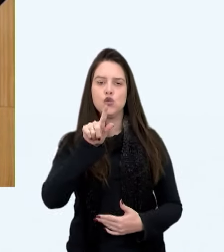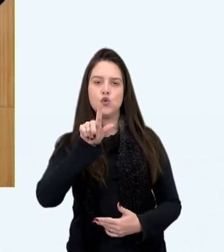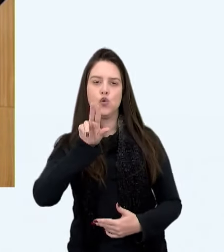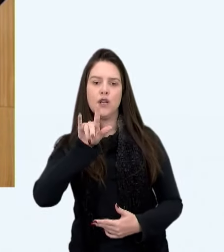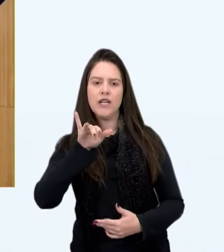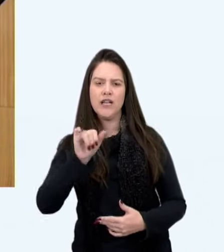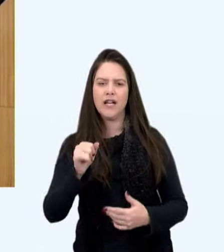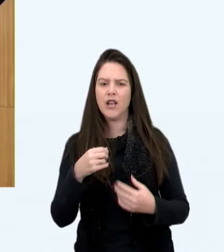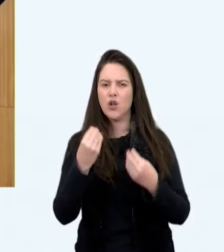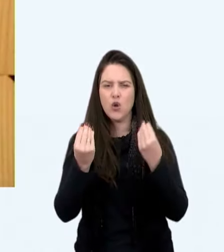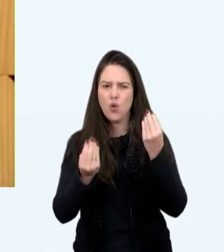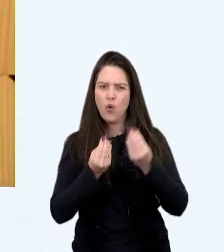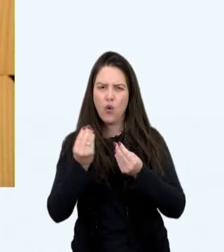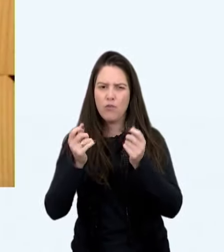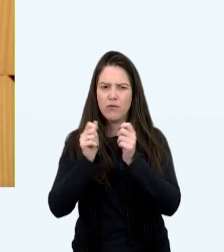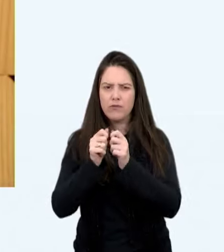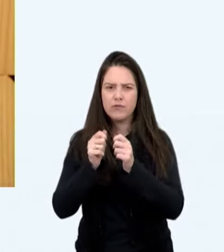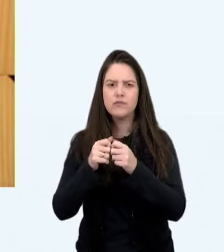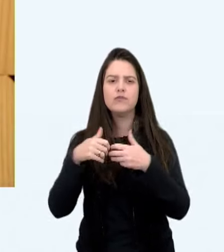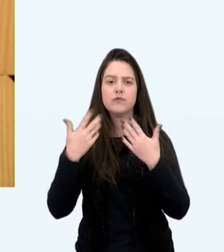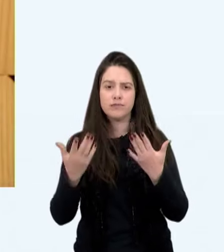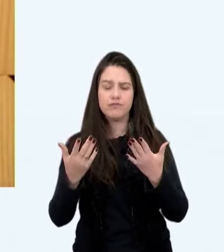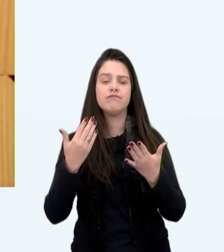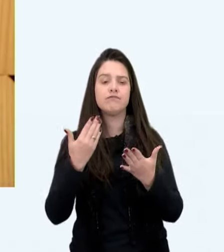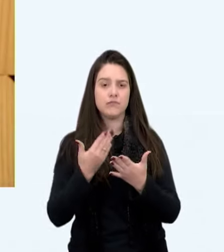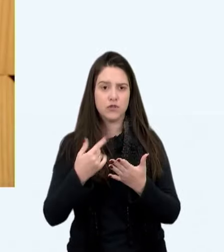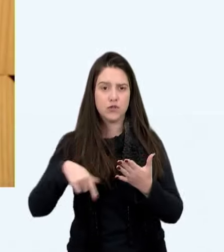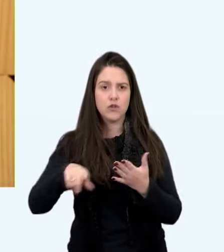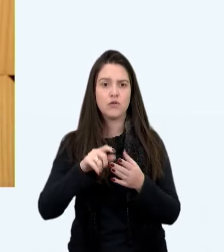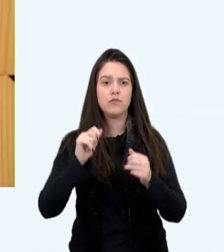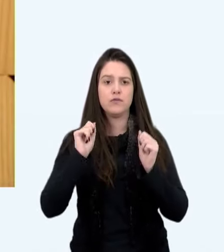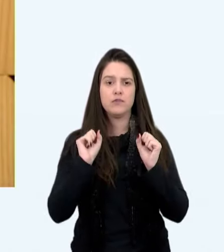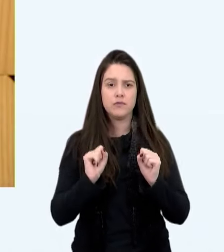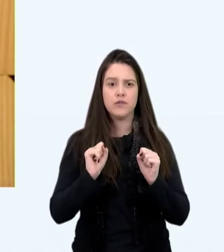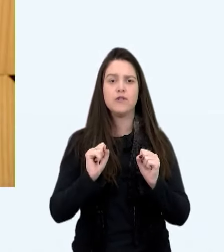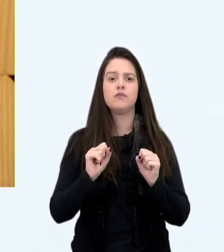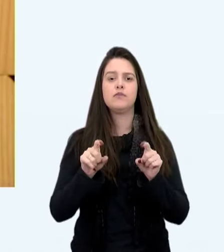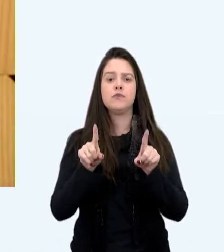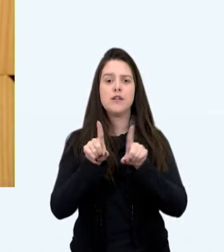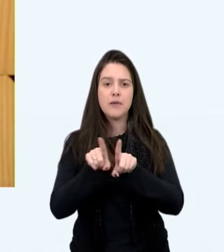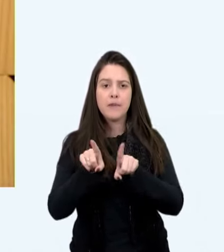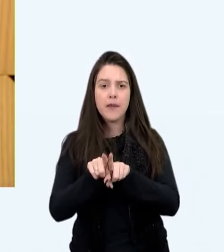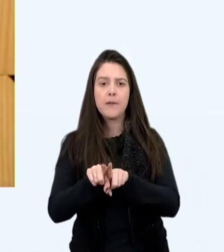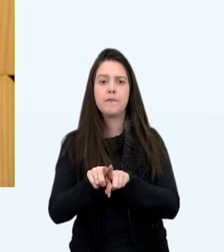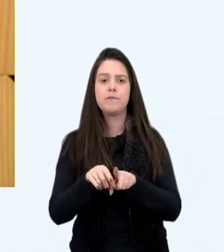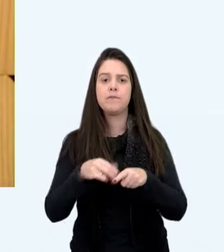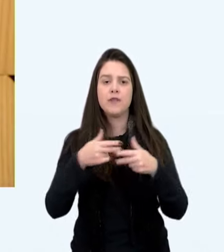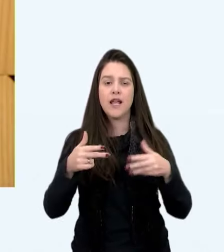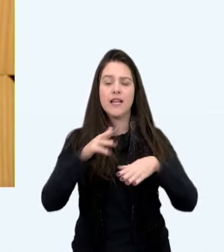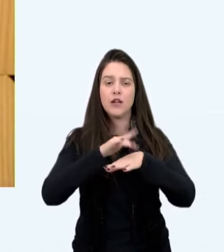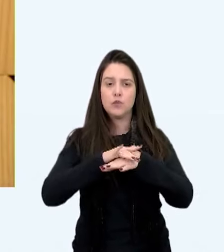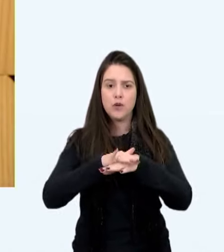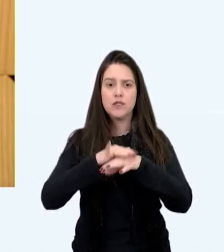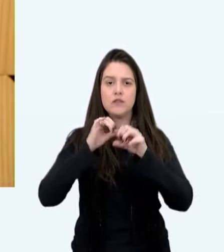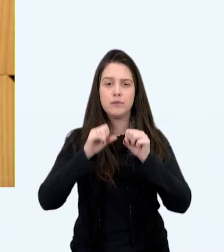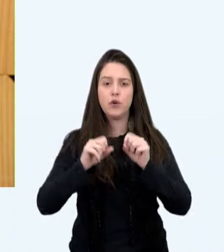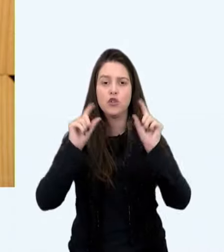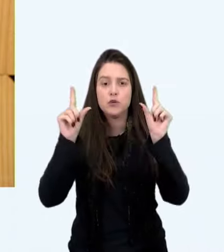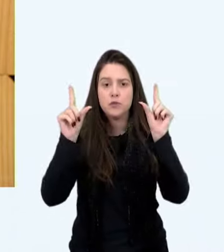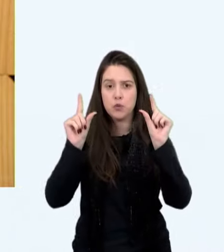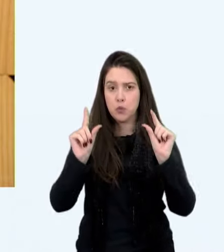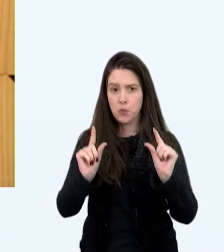aonde? É no pâncreas? Então, esse hormônio é produzido no pâncreas e ele pode ser, em decorrência da doença, ele pode ser diminuída a